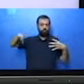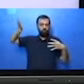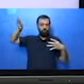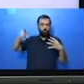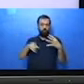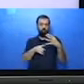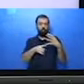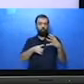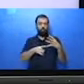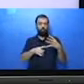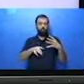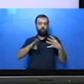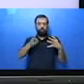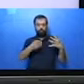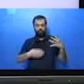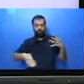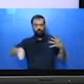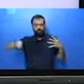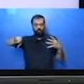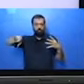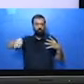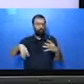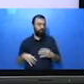e depressões.